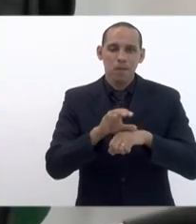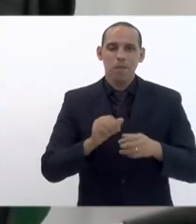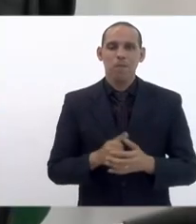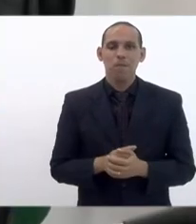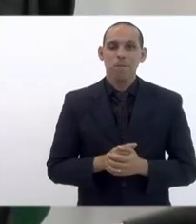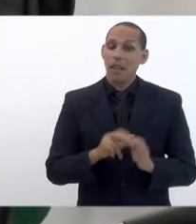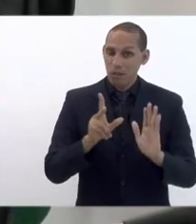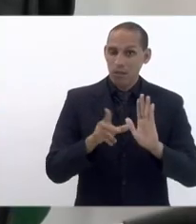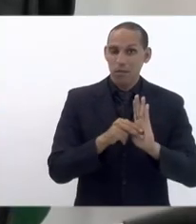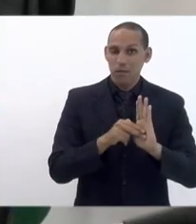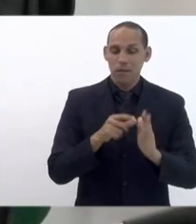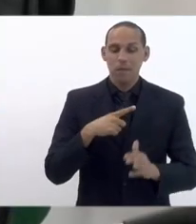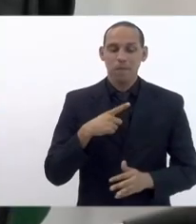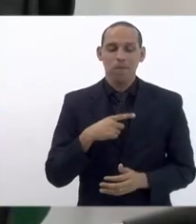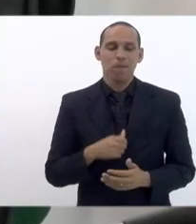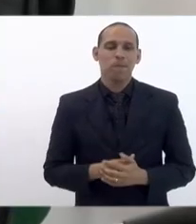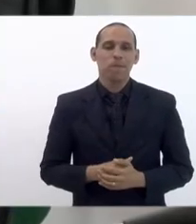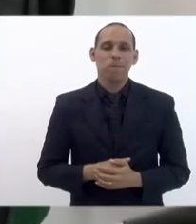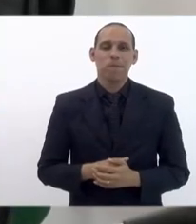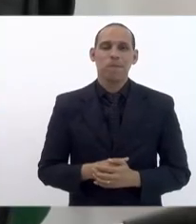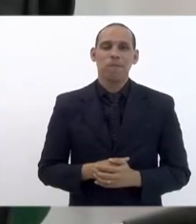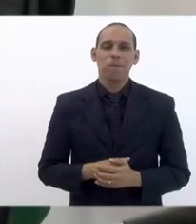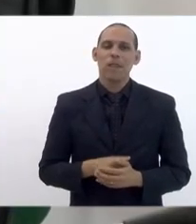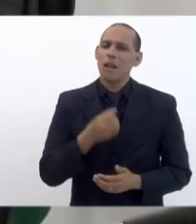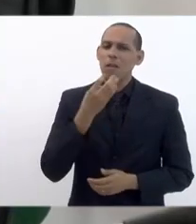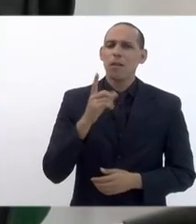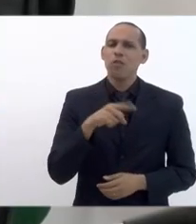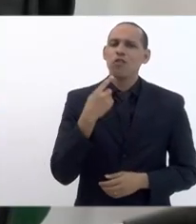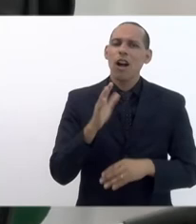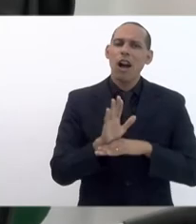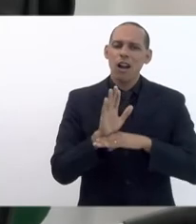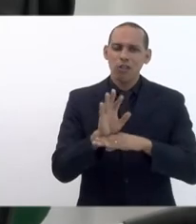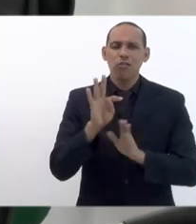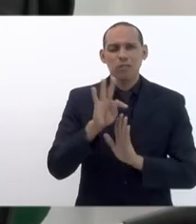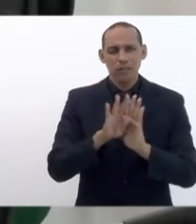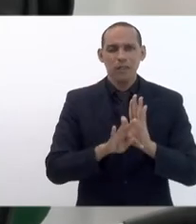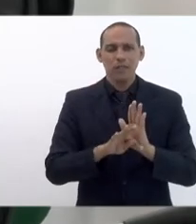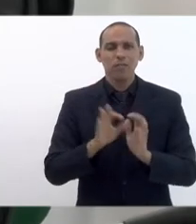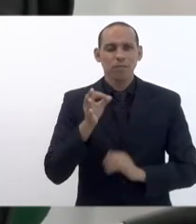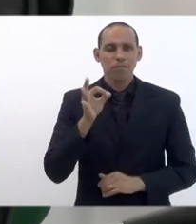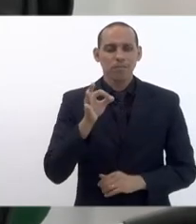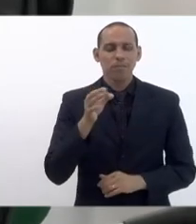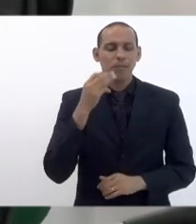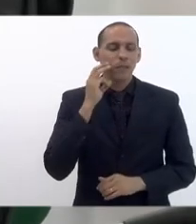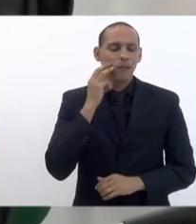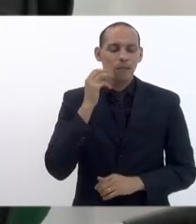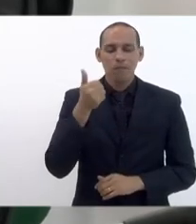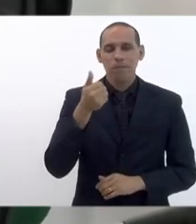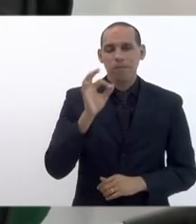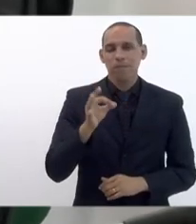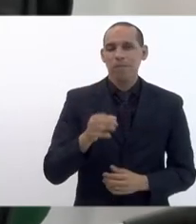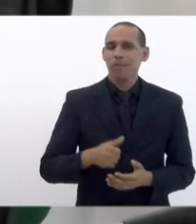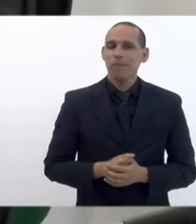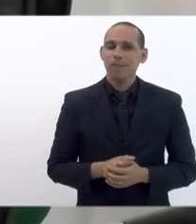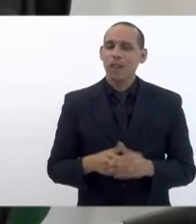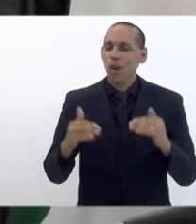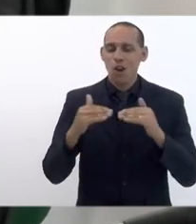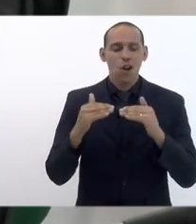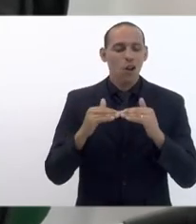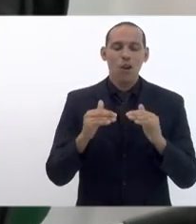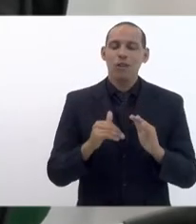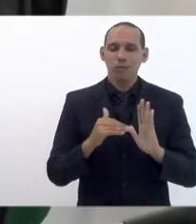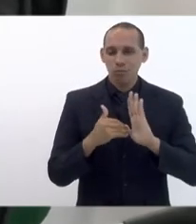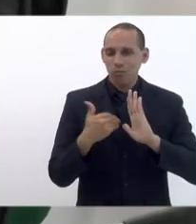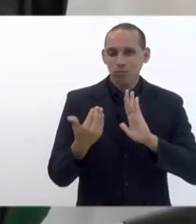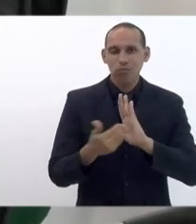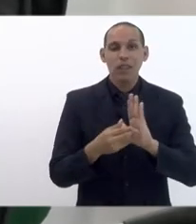com emendas. Com emendas. Tá bom, e a gente ajuda a fazer o texto. E ajuda a fazer o texto, Valdec. Ok? Tá bom. Concordo plenamente. Constitucionalidade